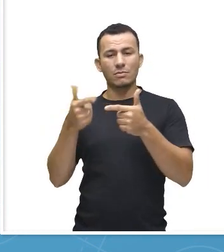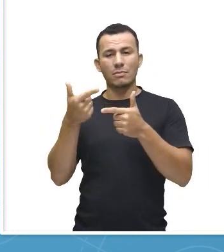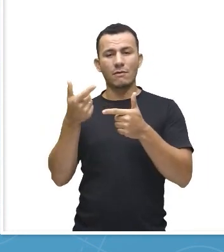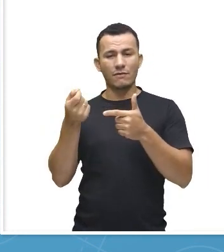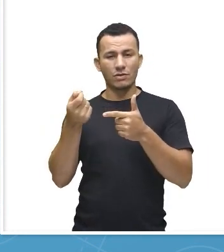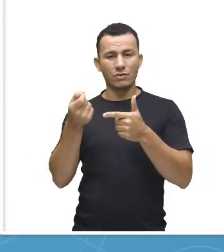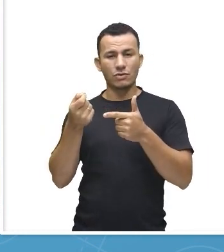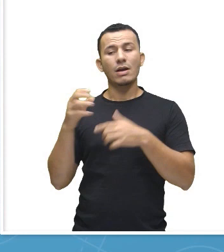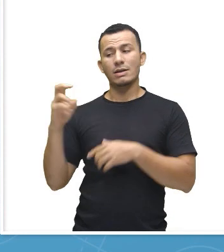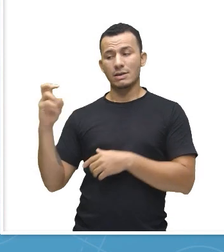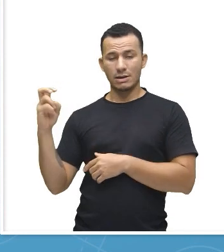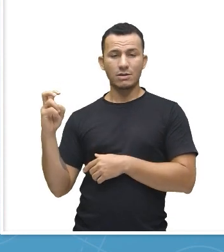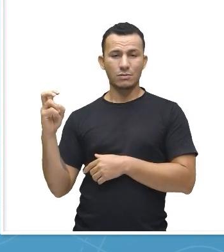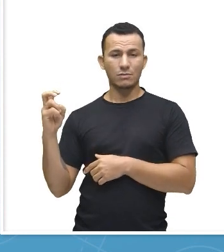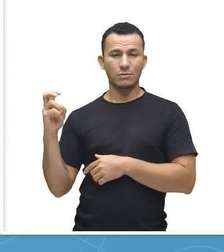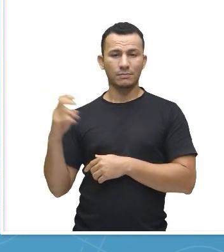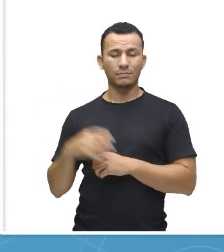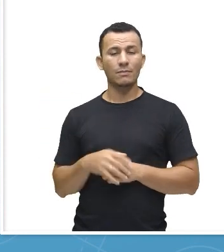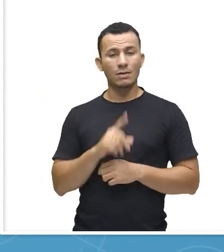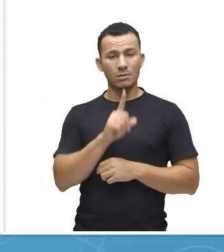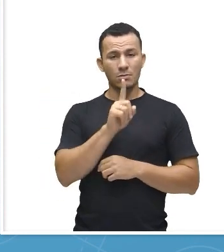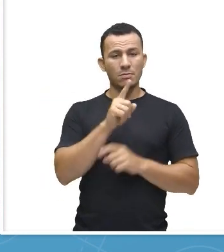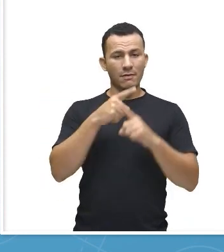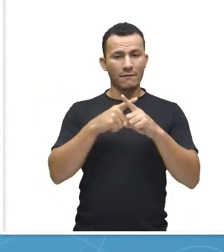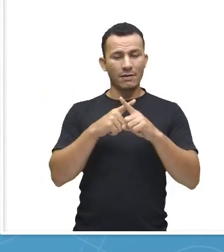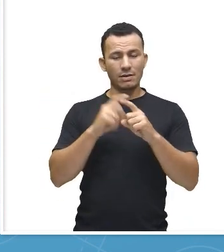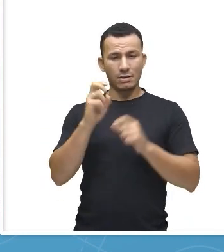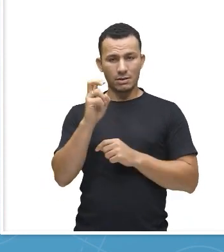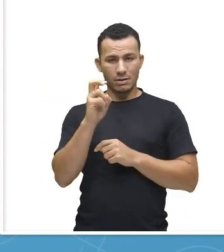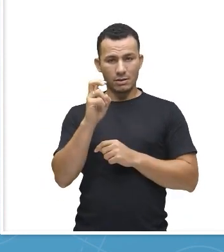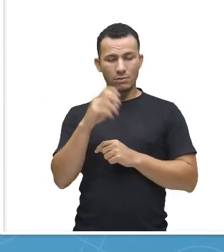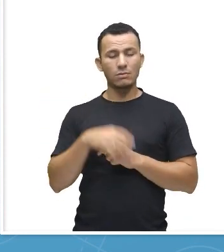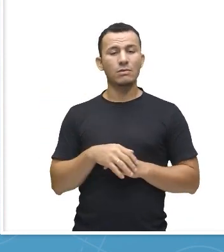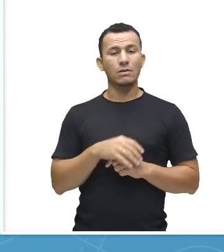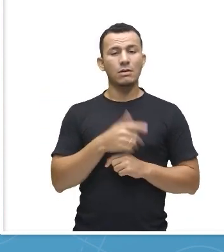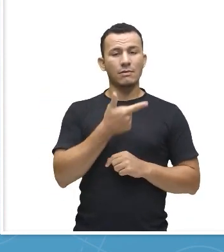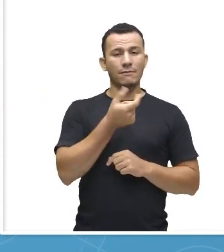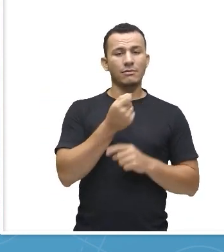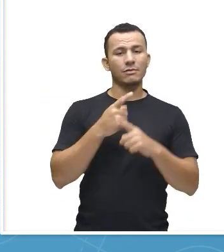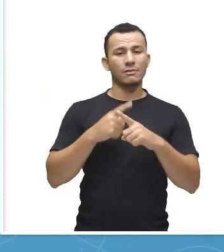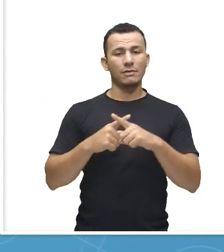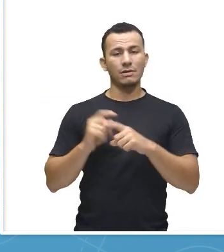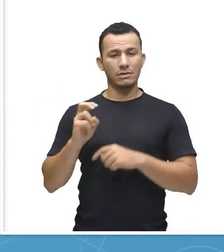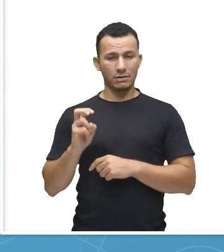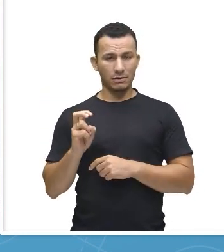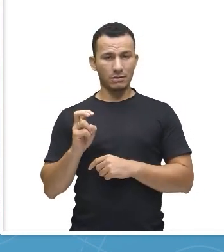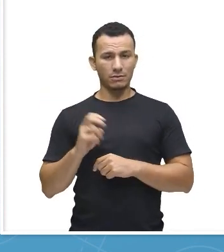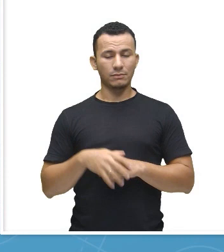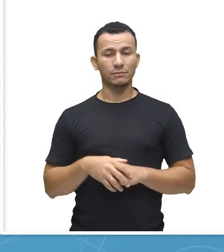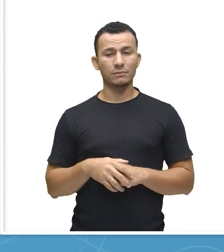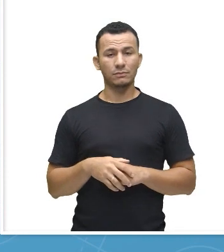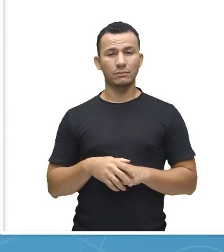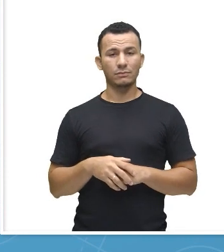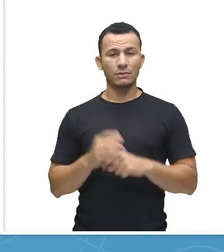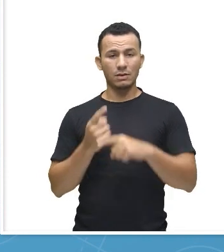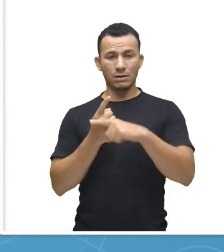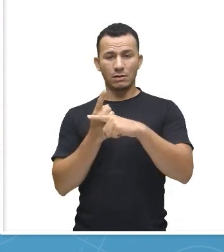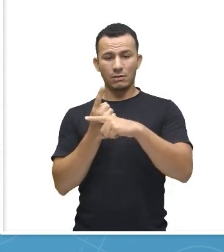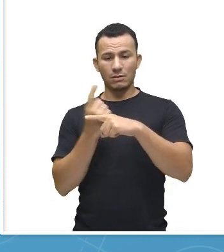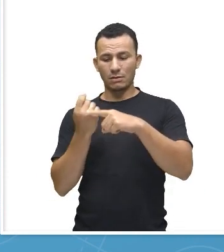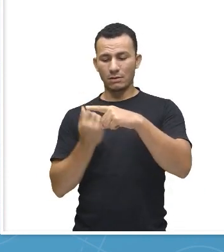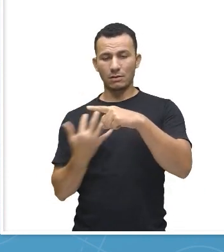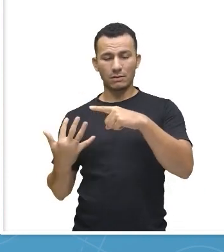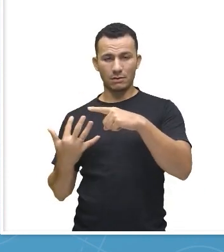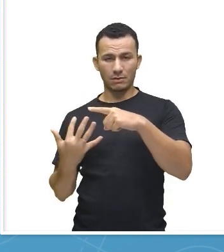Então, vejam aqui, ó, 1 vezes 5 e 20 vezes 5. Uma fração